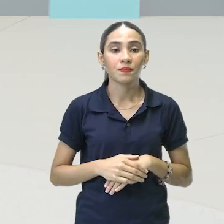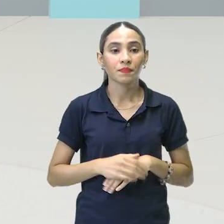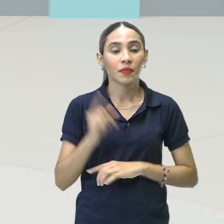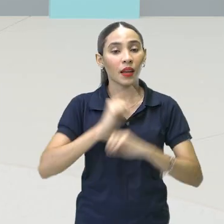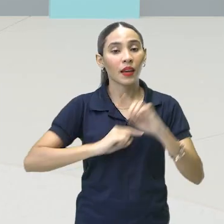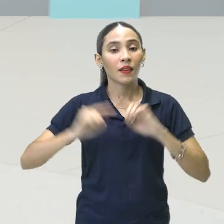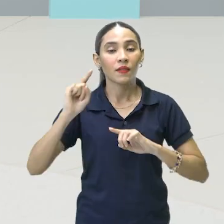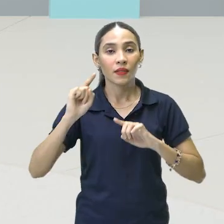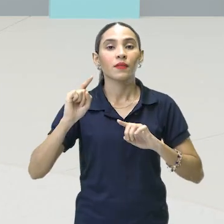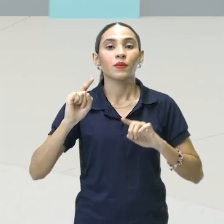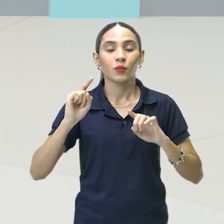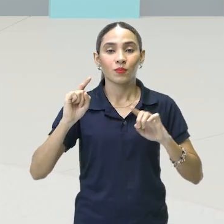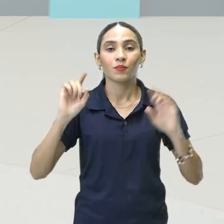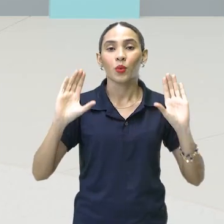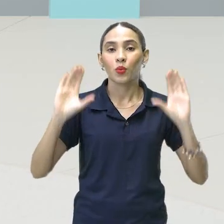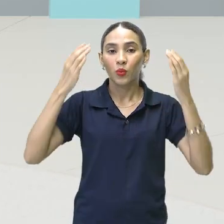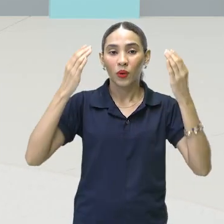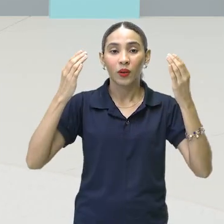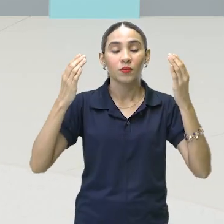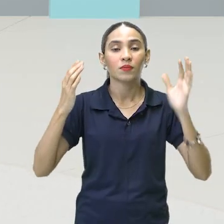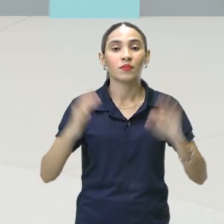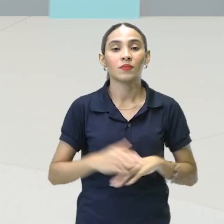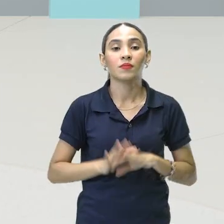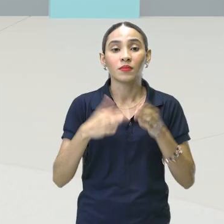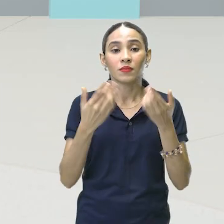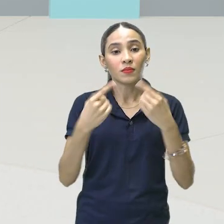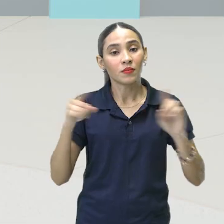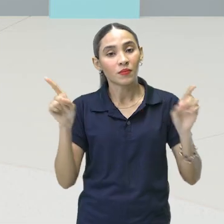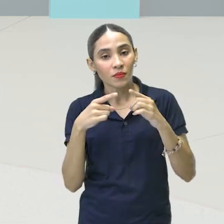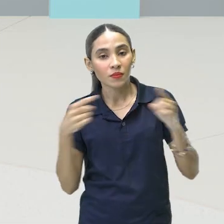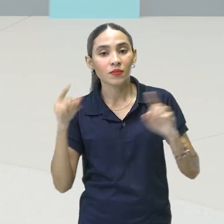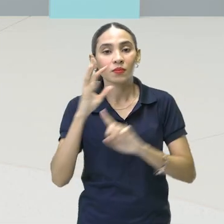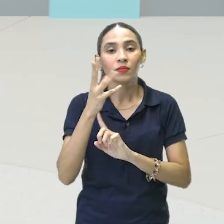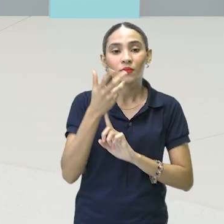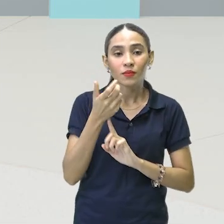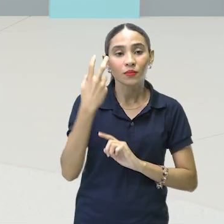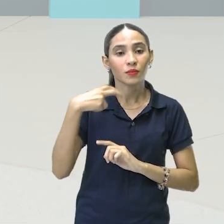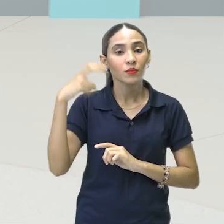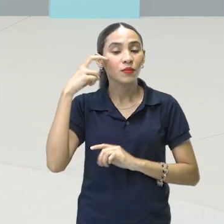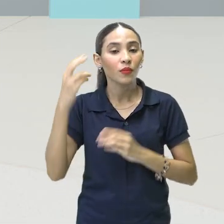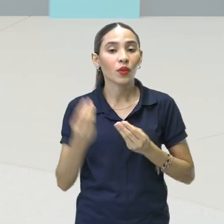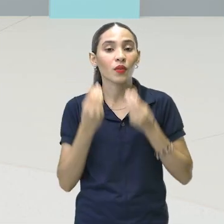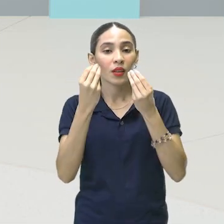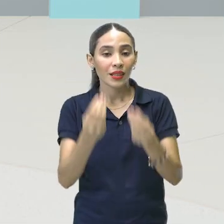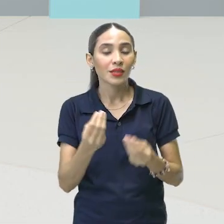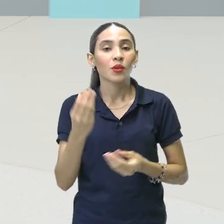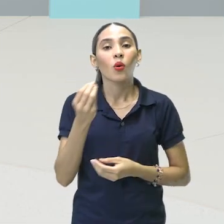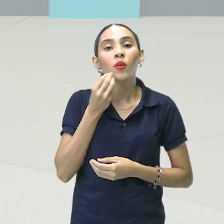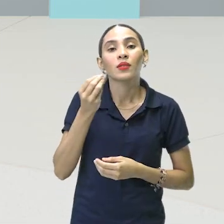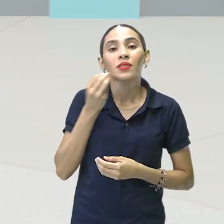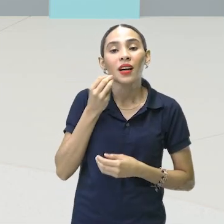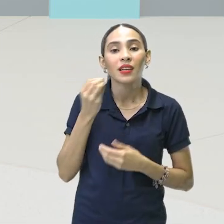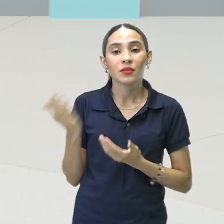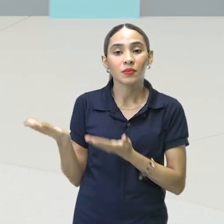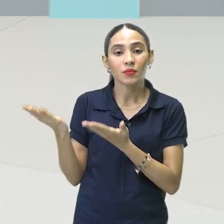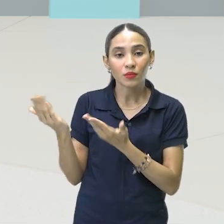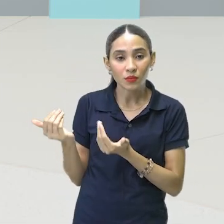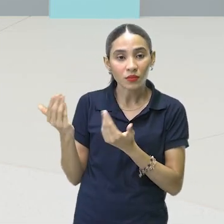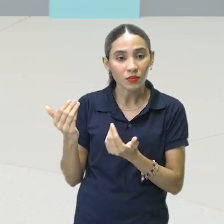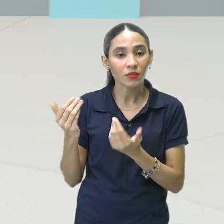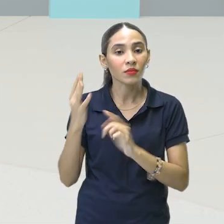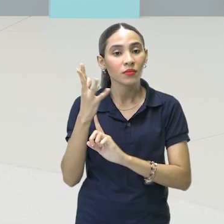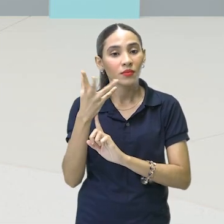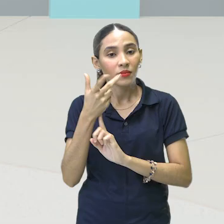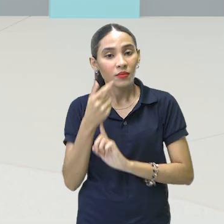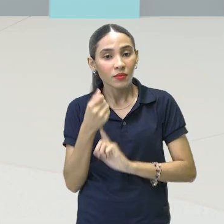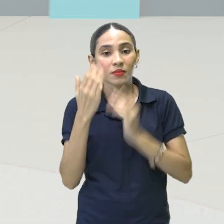sobre eventos culturais e festivais. Festivais de música, arte e cultura oferecem oportunidade para